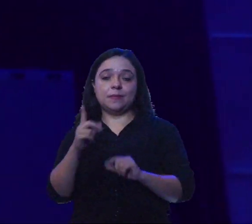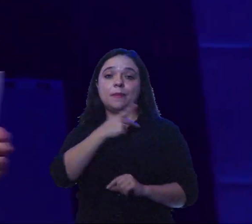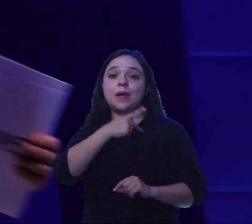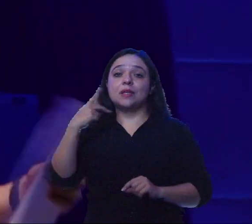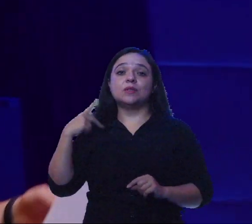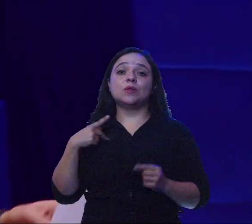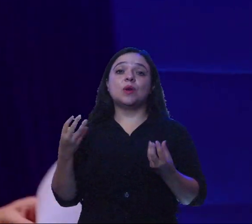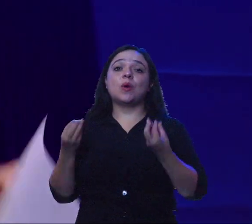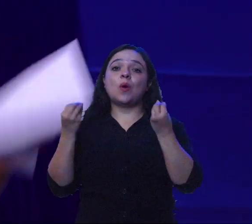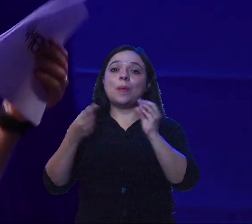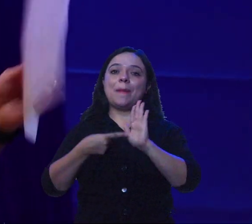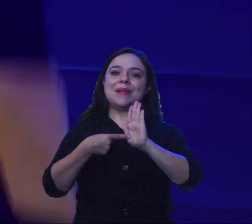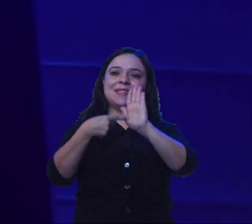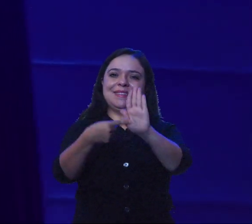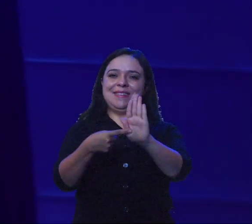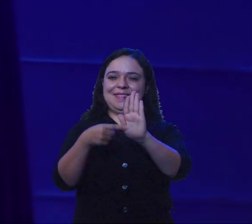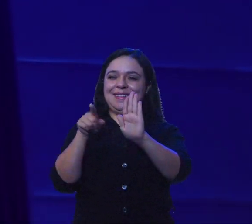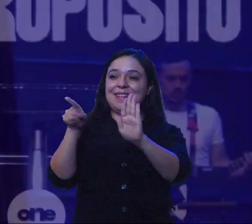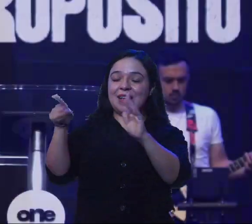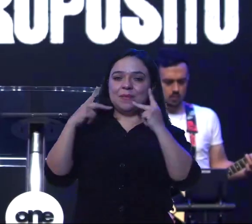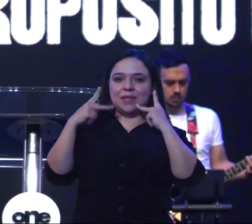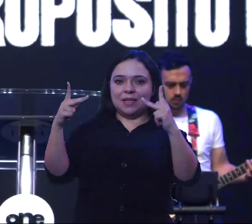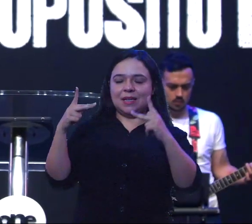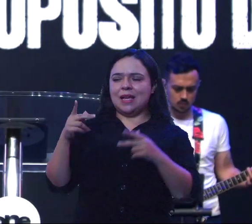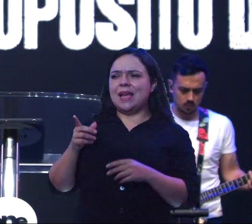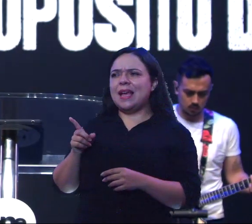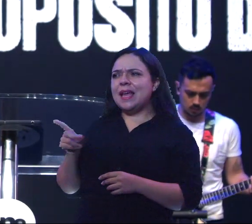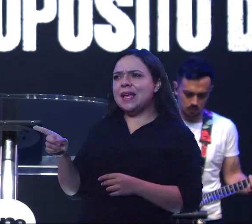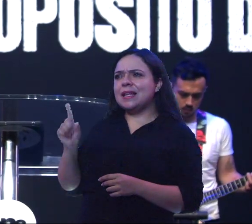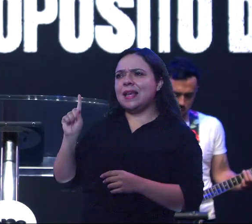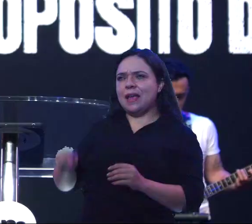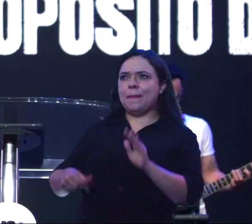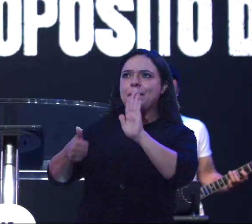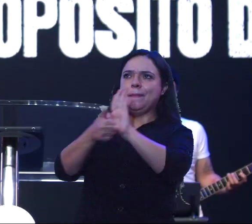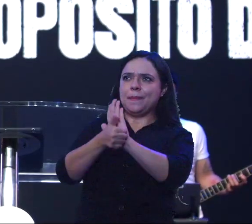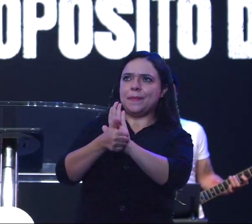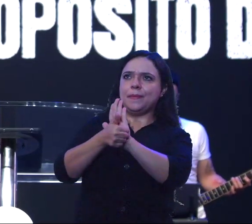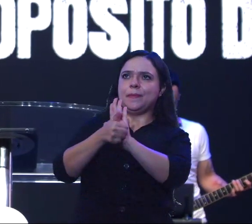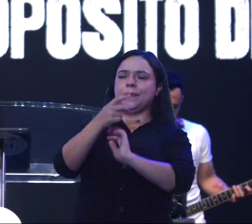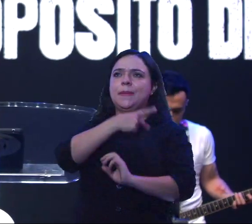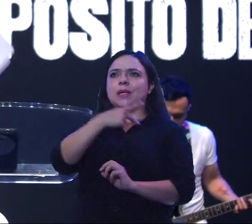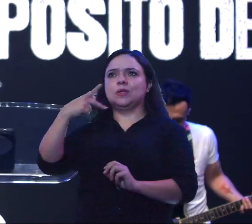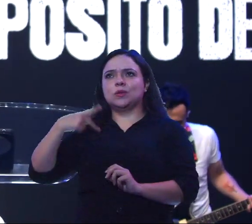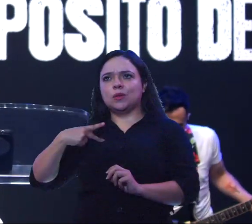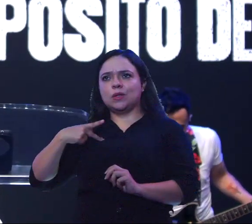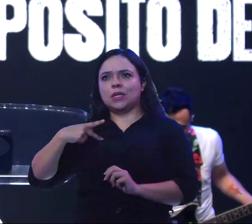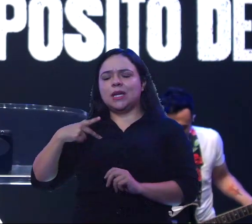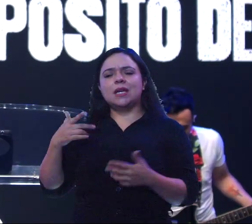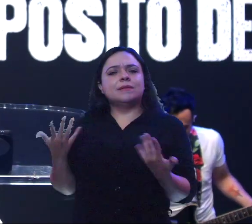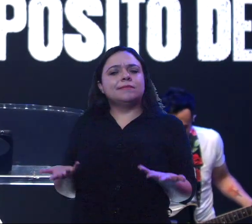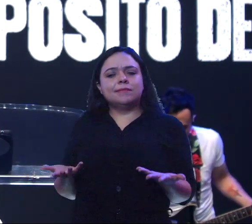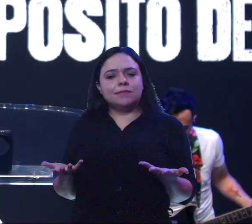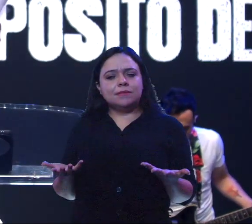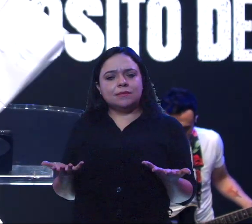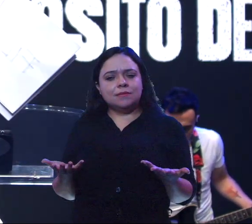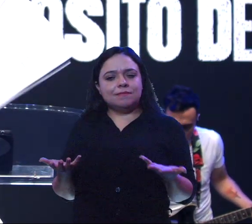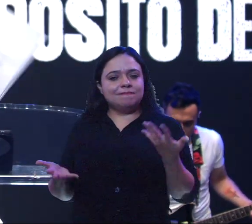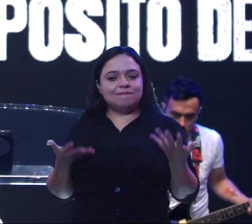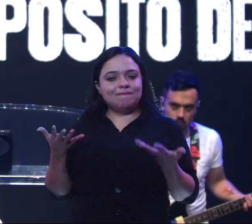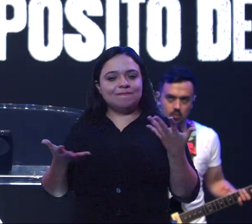sabia como me apresentar quando eu fui pregar na igreja dele. Falou, pastor de juventude da PIB de Curitiba. E